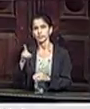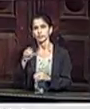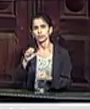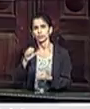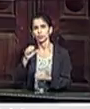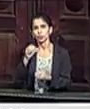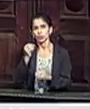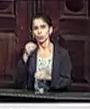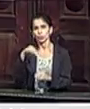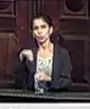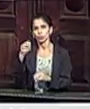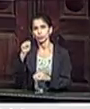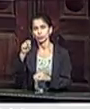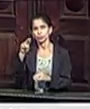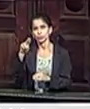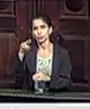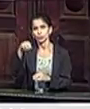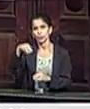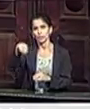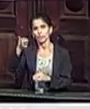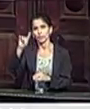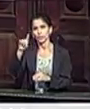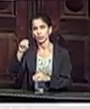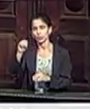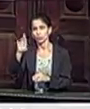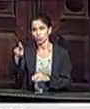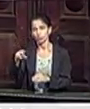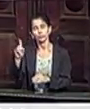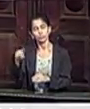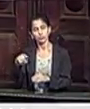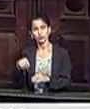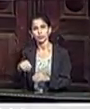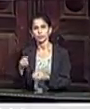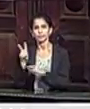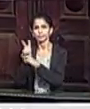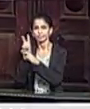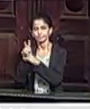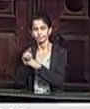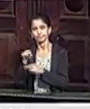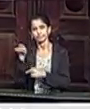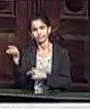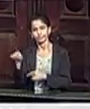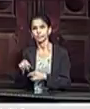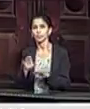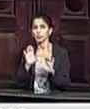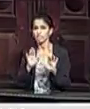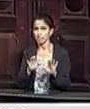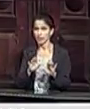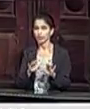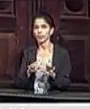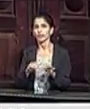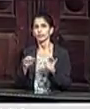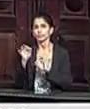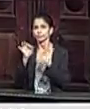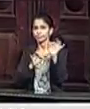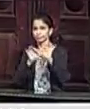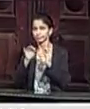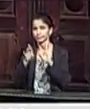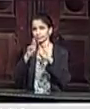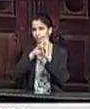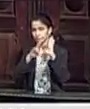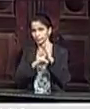Mas, de outro lado, quem cabe regular